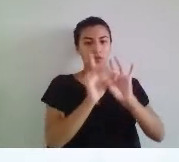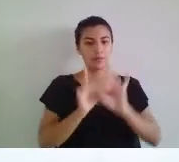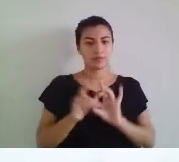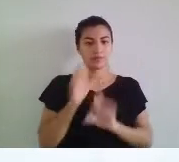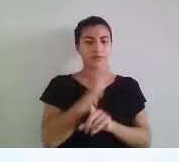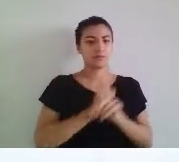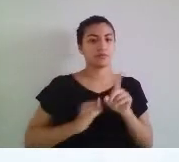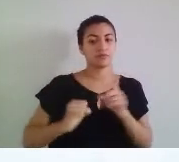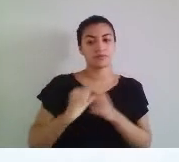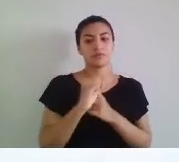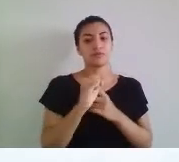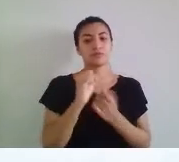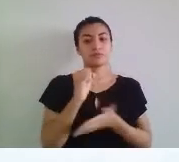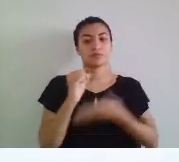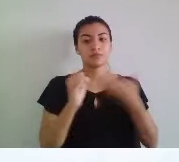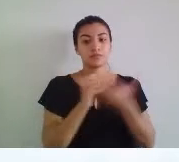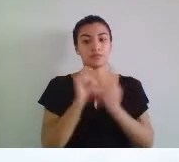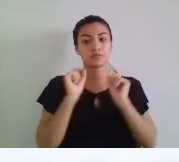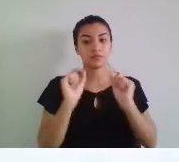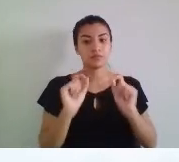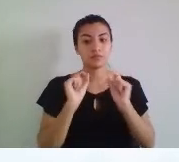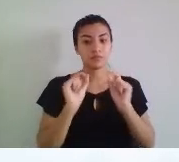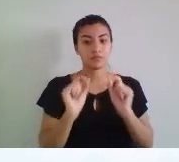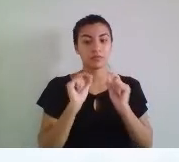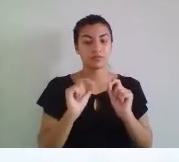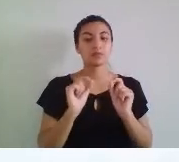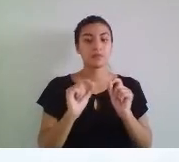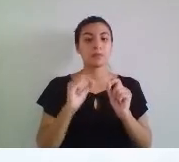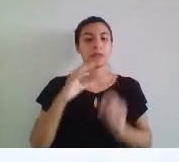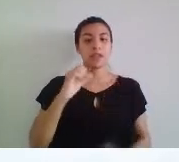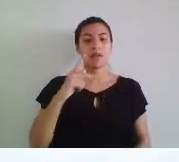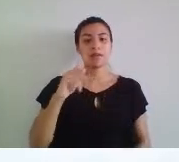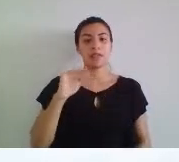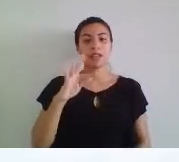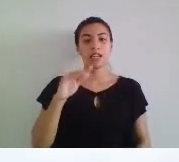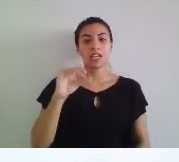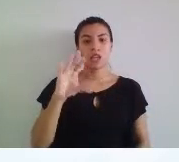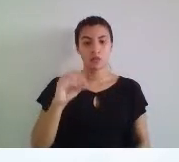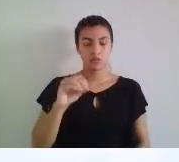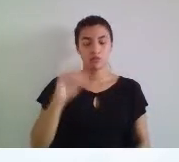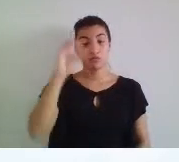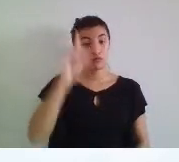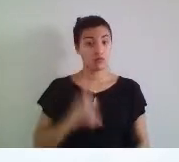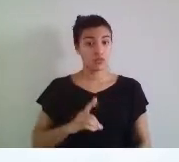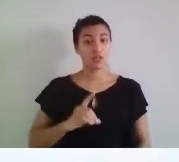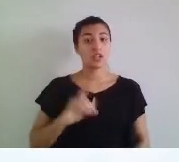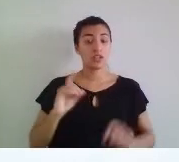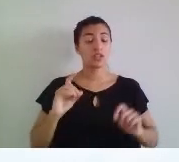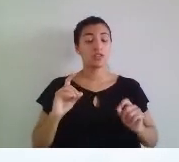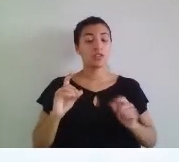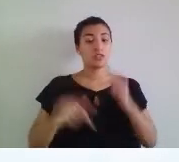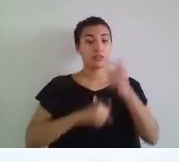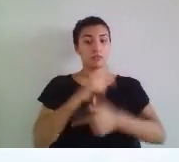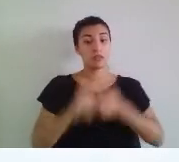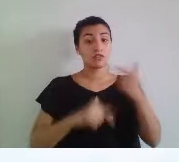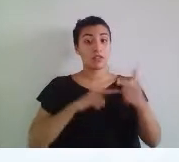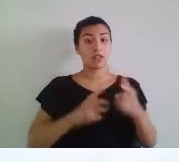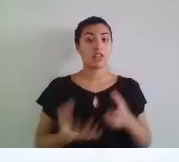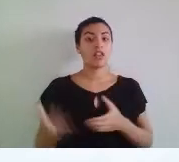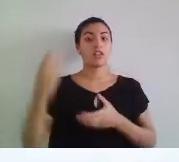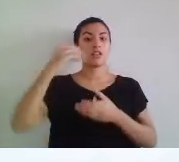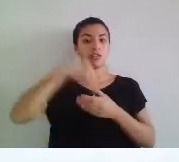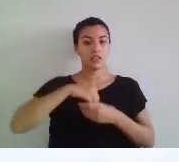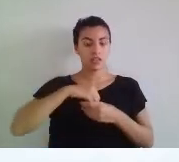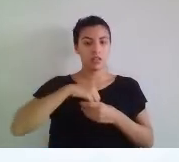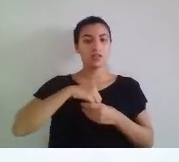muito datado, que é o do capitalismo, ou seja, o direito do trabalho existe dentro do contexto do modelo capitalista de produção. Quando a